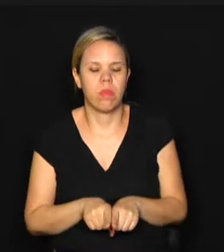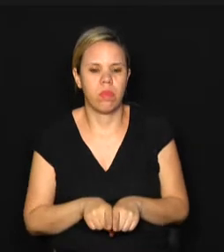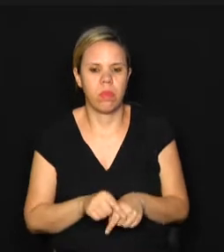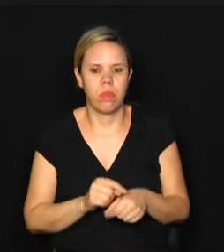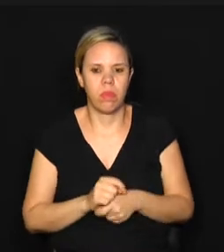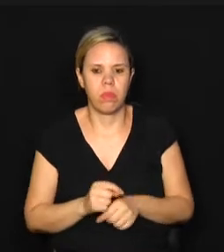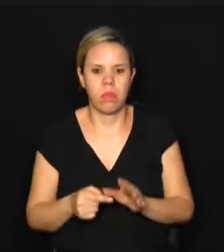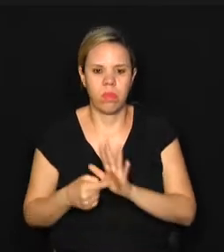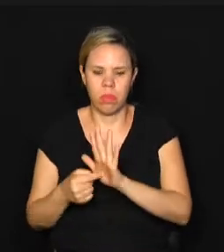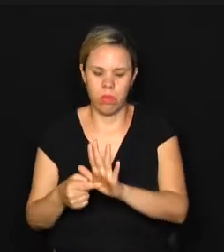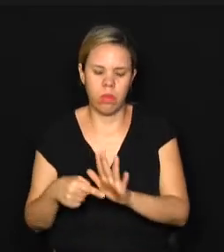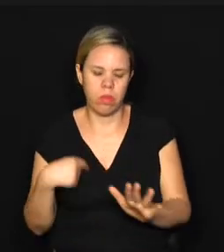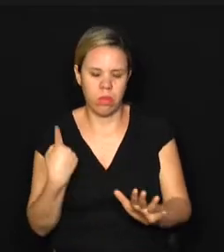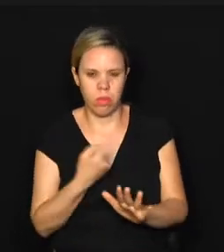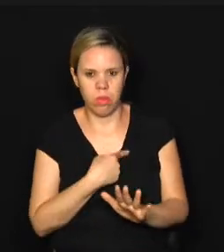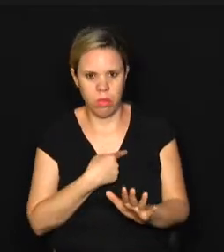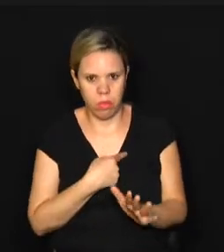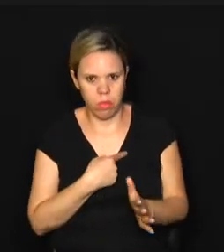demonstrando o